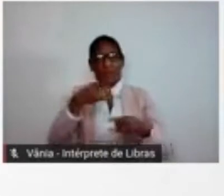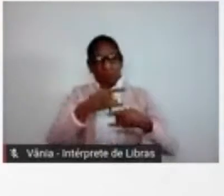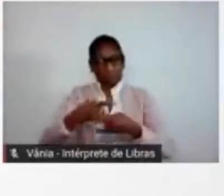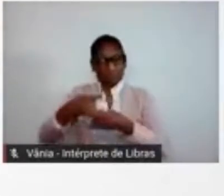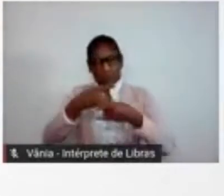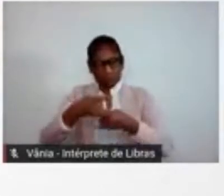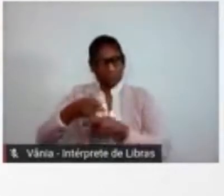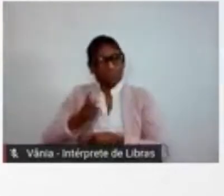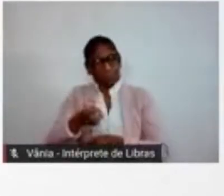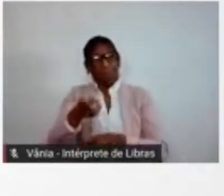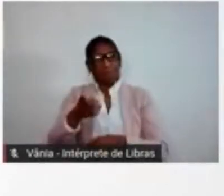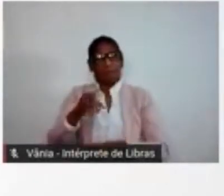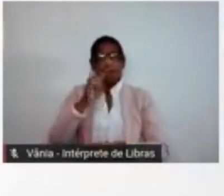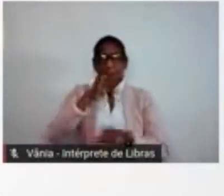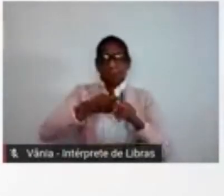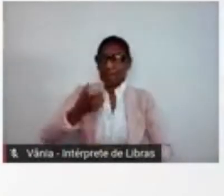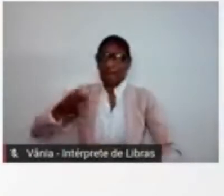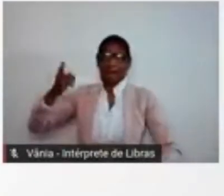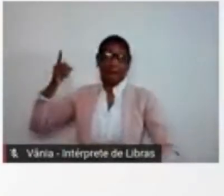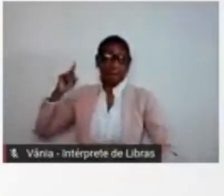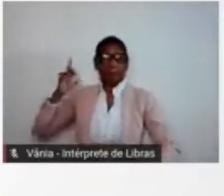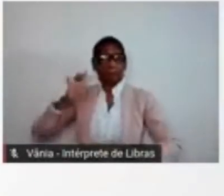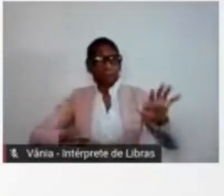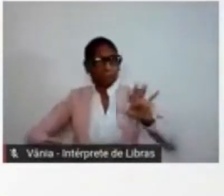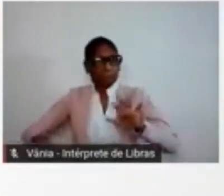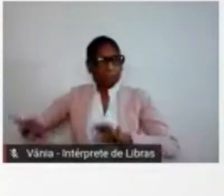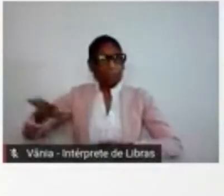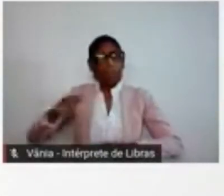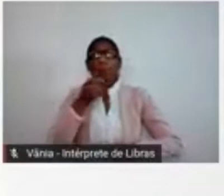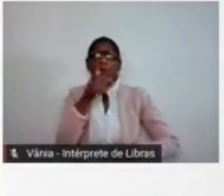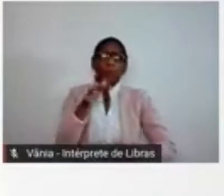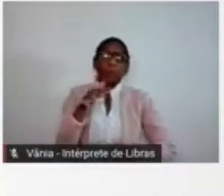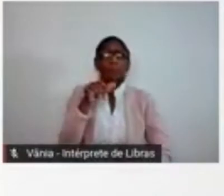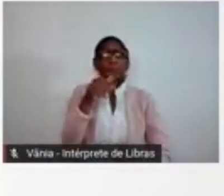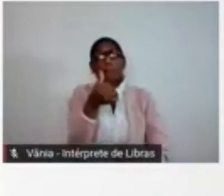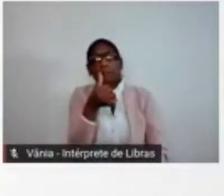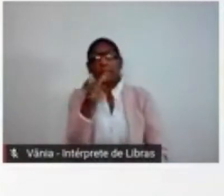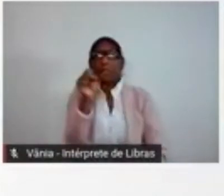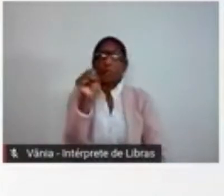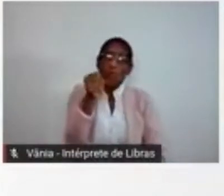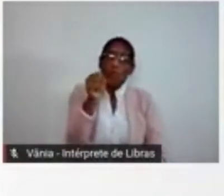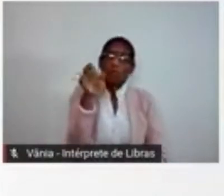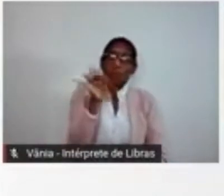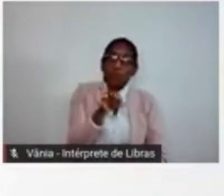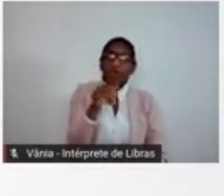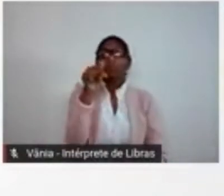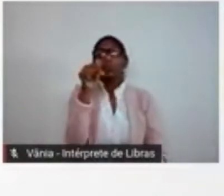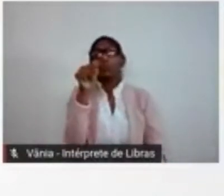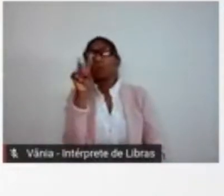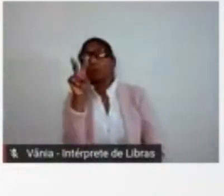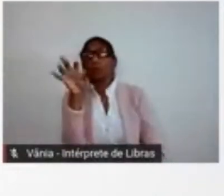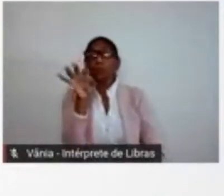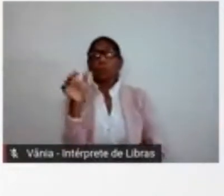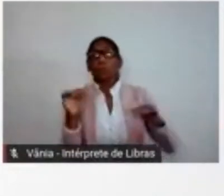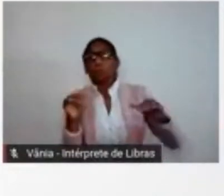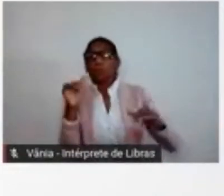atrás, vai lembrar que lá no início o índice de ocupação girava ao redor de 68% a